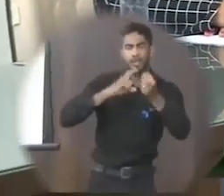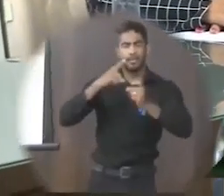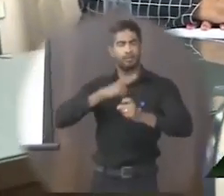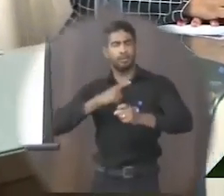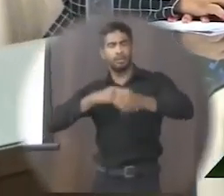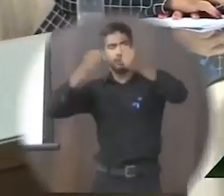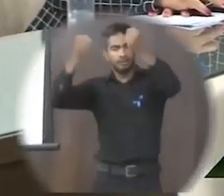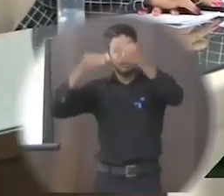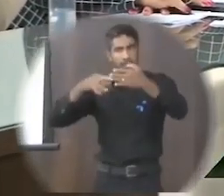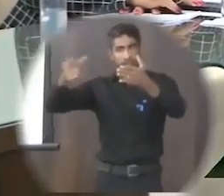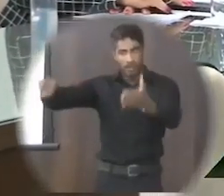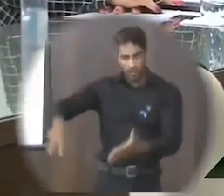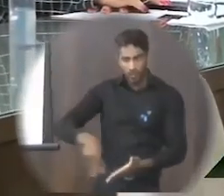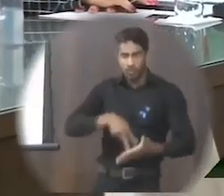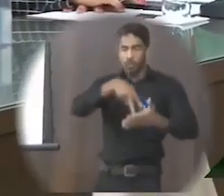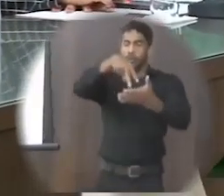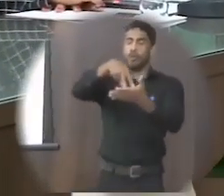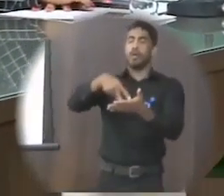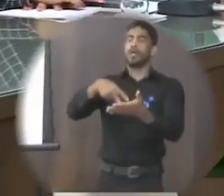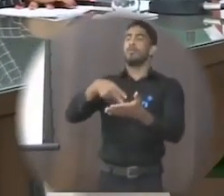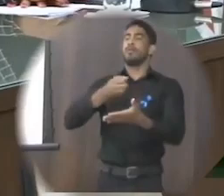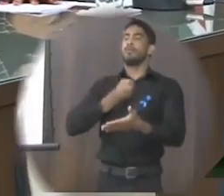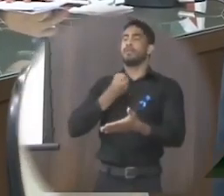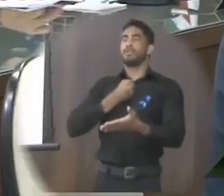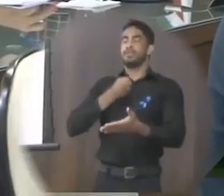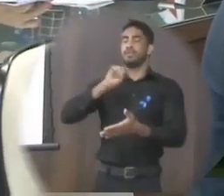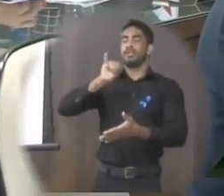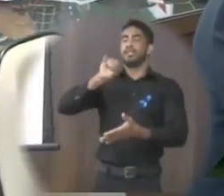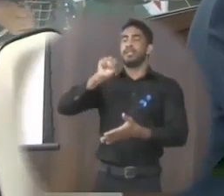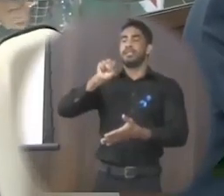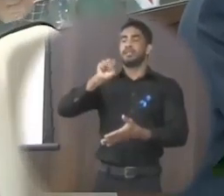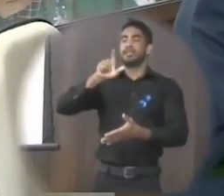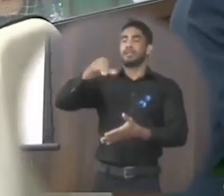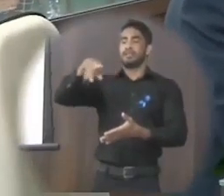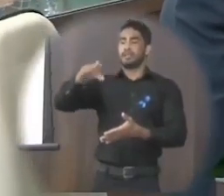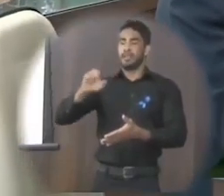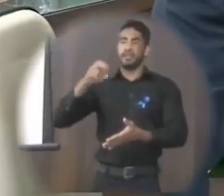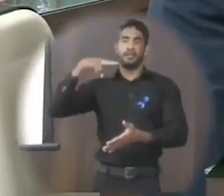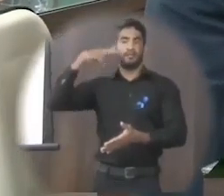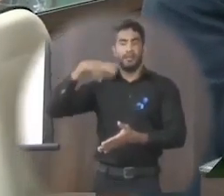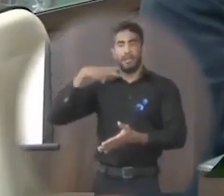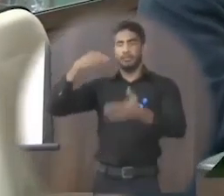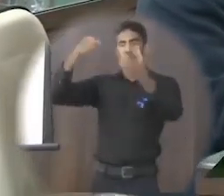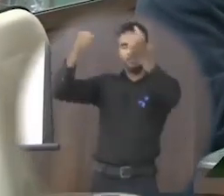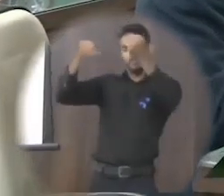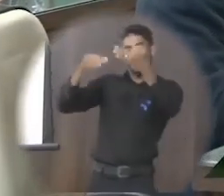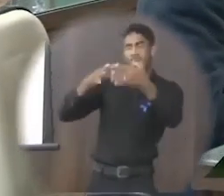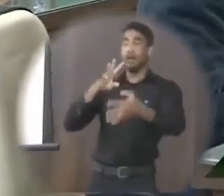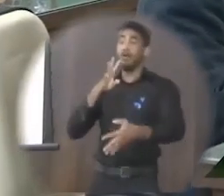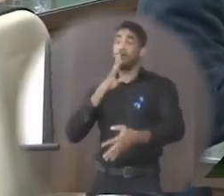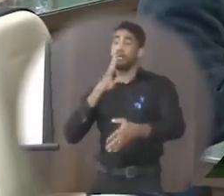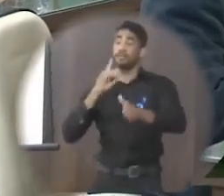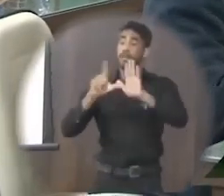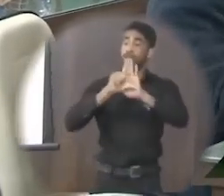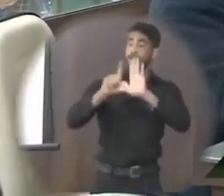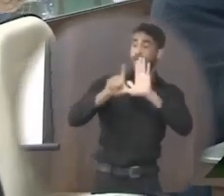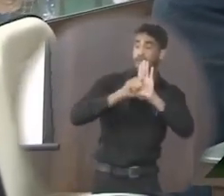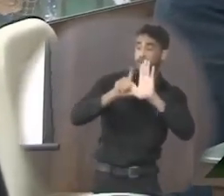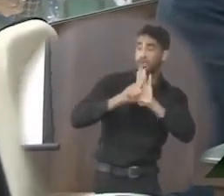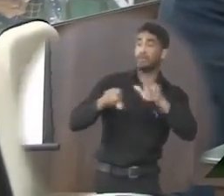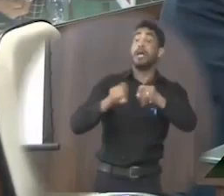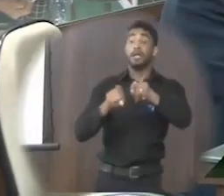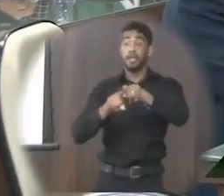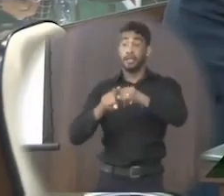explanação de oradores inscritos, quais foram Islane da Silva Pedro, vereadora, para dar conhecimento ao Legislativo e à